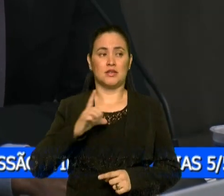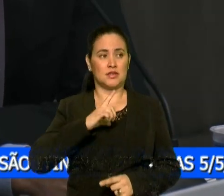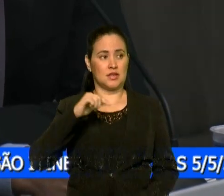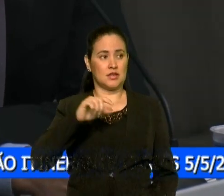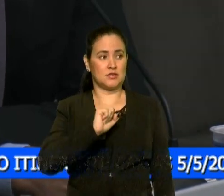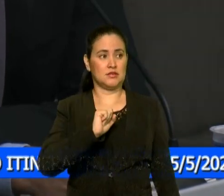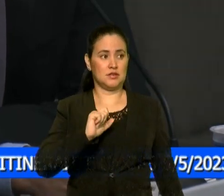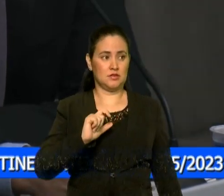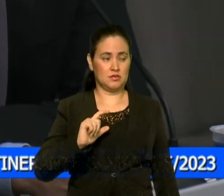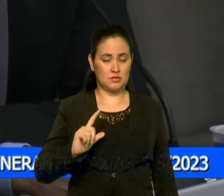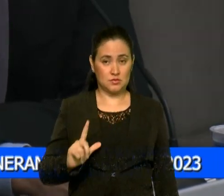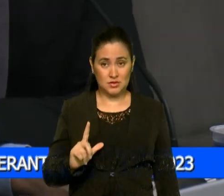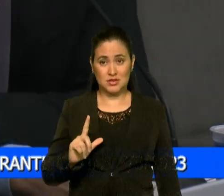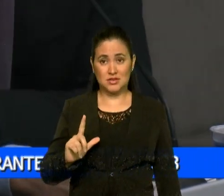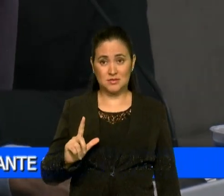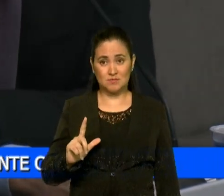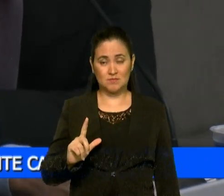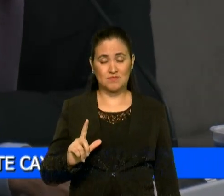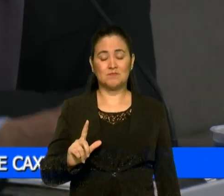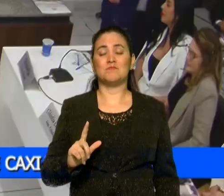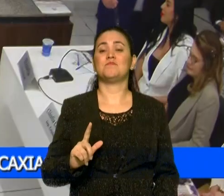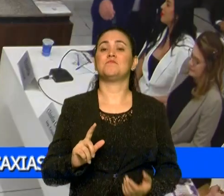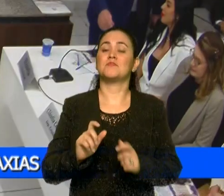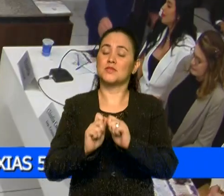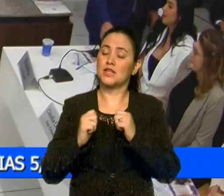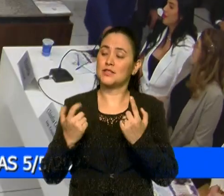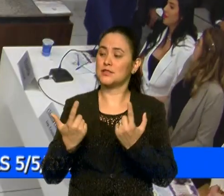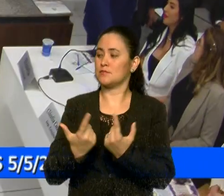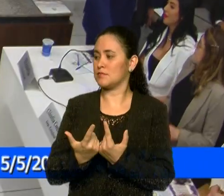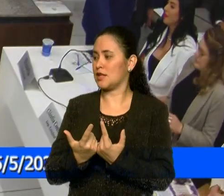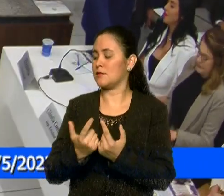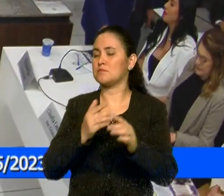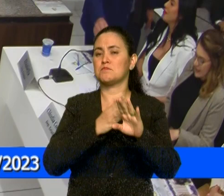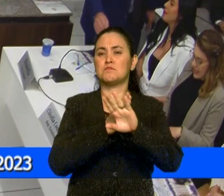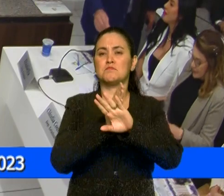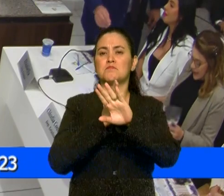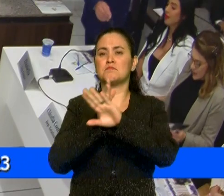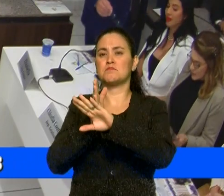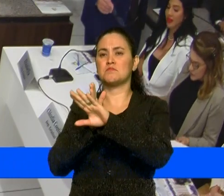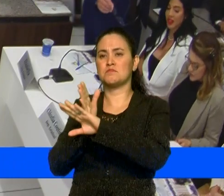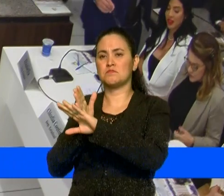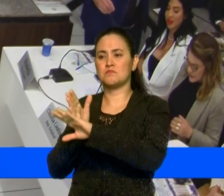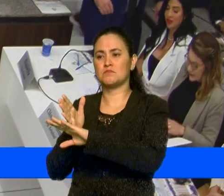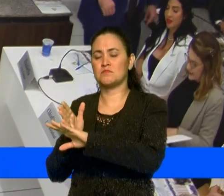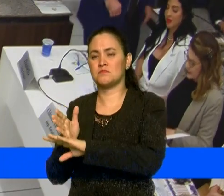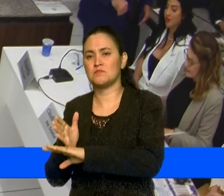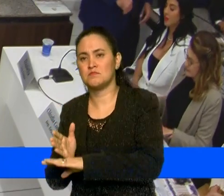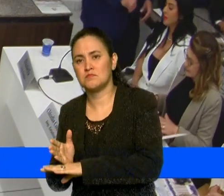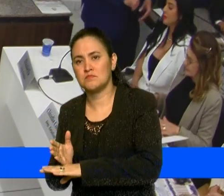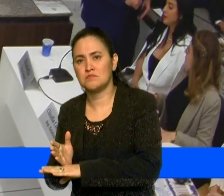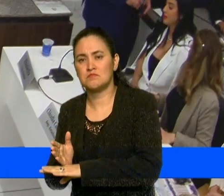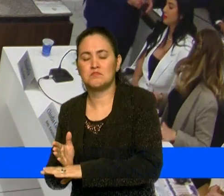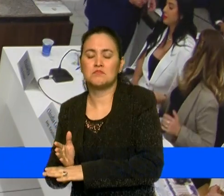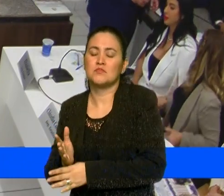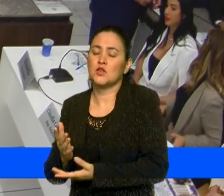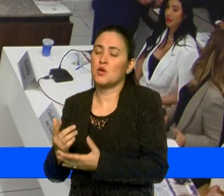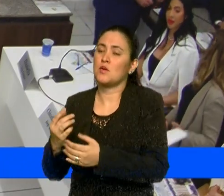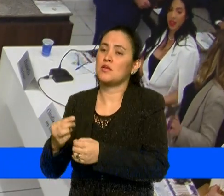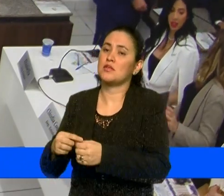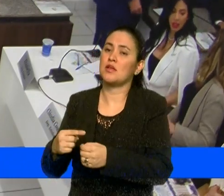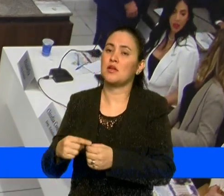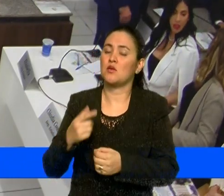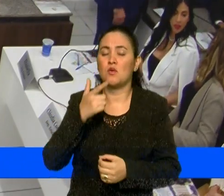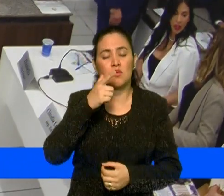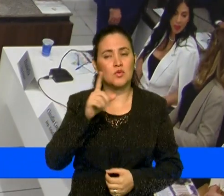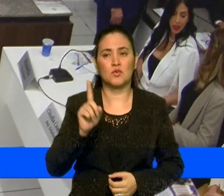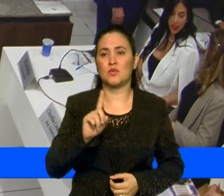acompanhar. E com essa itinerância, andando por todas as regiões do Estado do Maranhão, aqui a segunda itinerância, isso